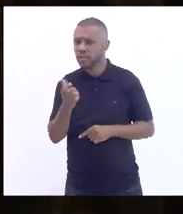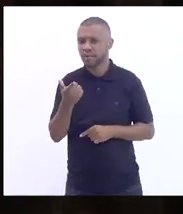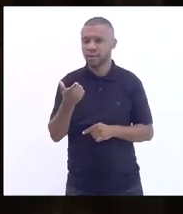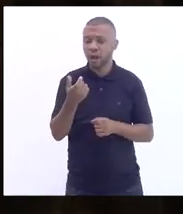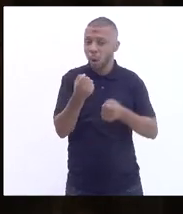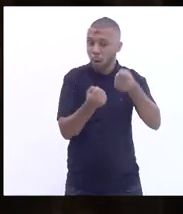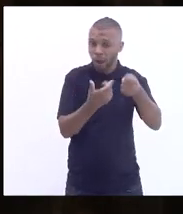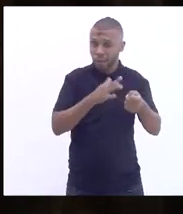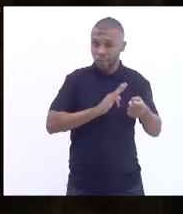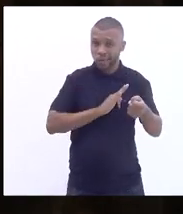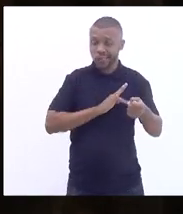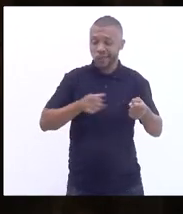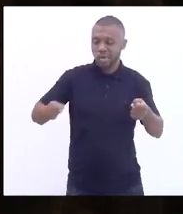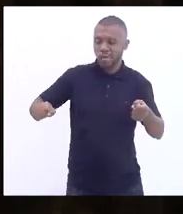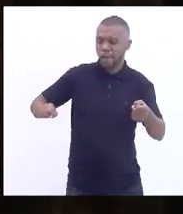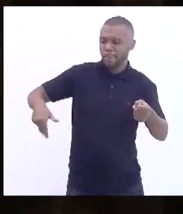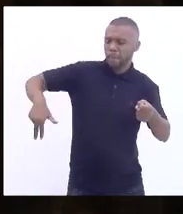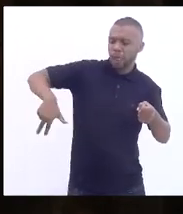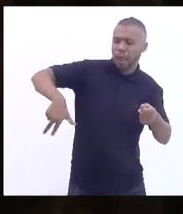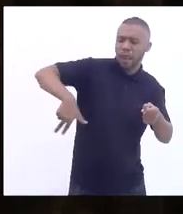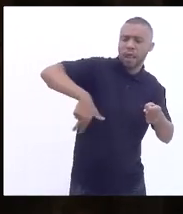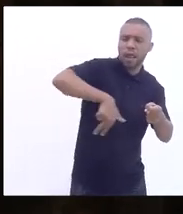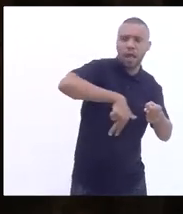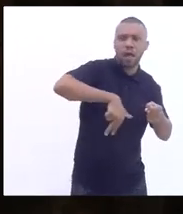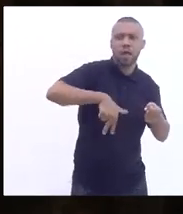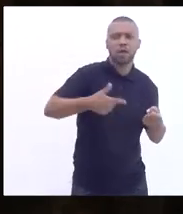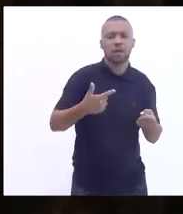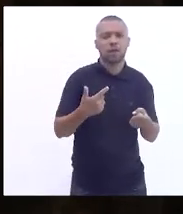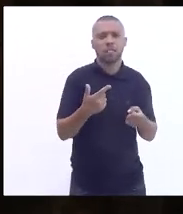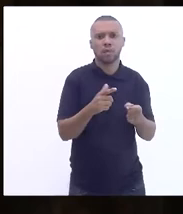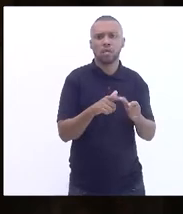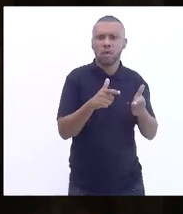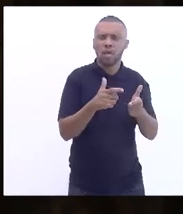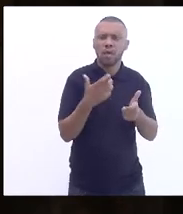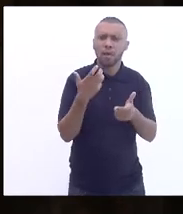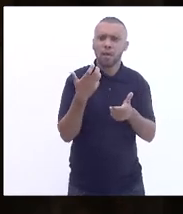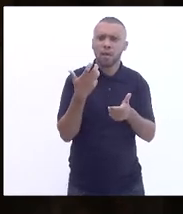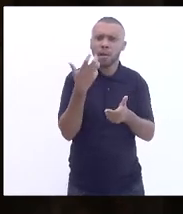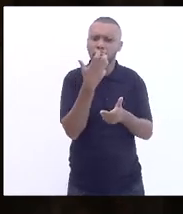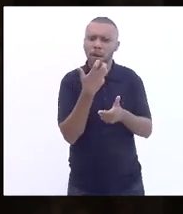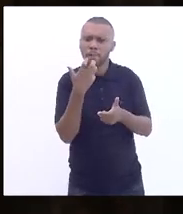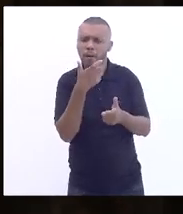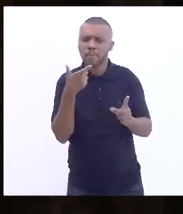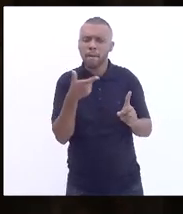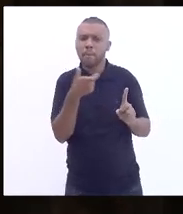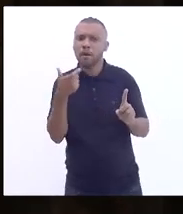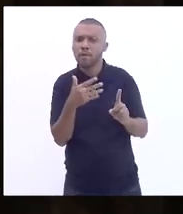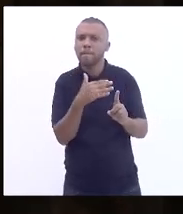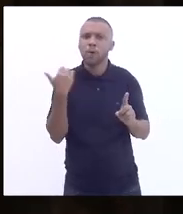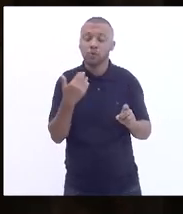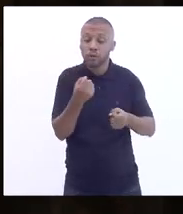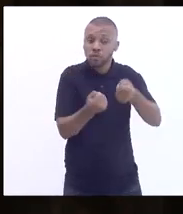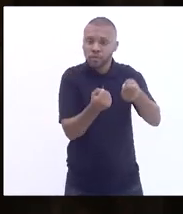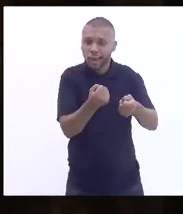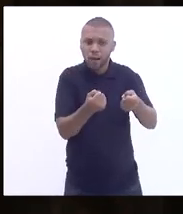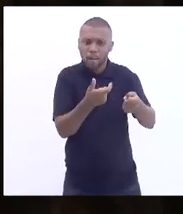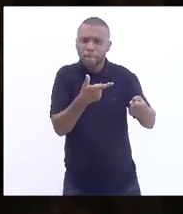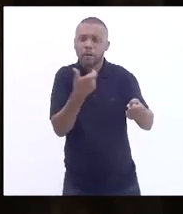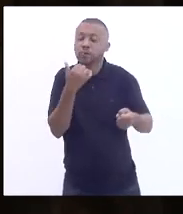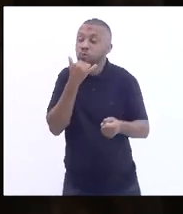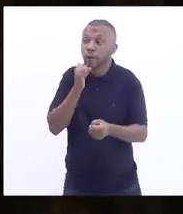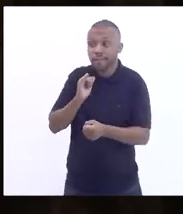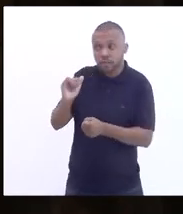camburão né o peru cantor lá foi alvejado lá na vila militar né com